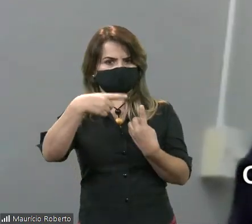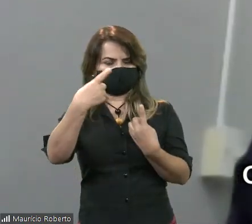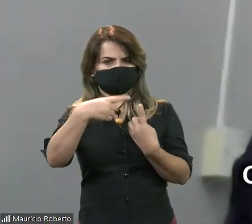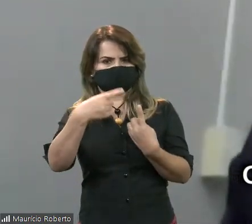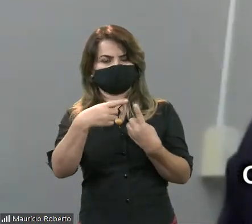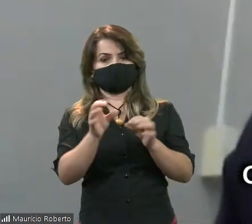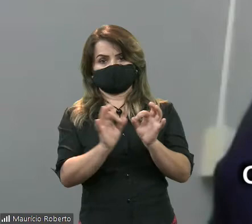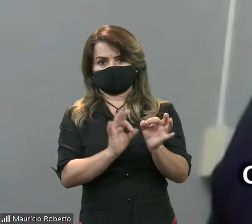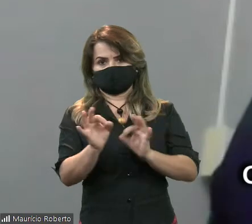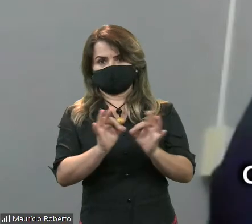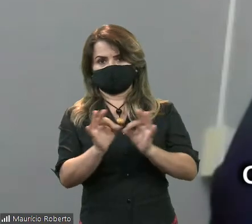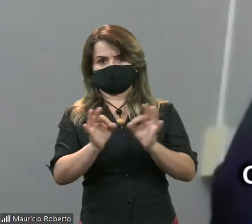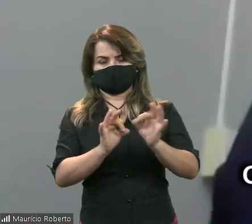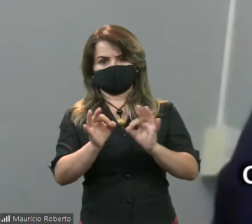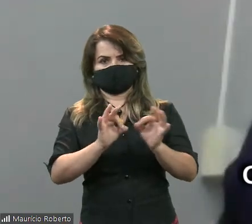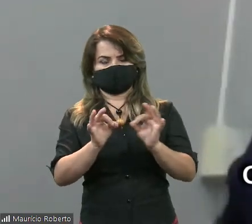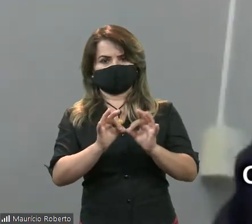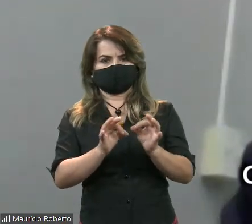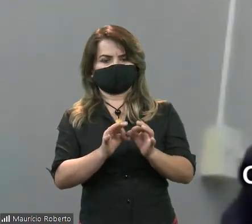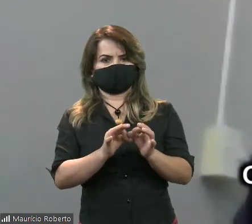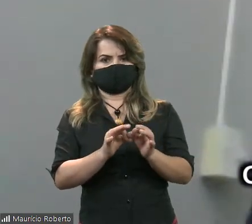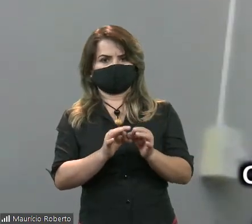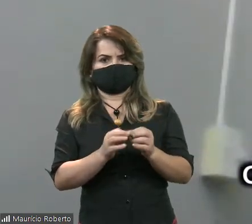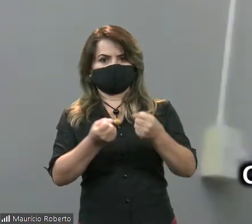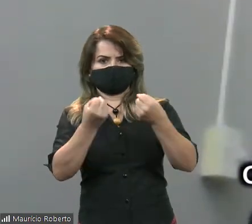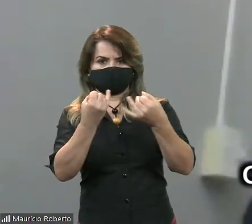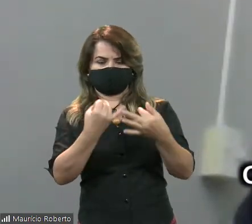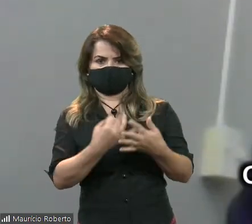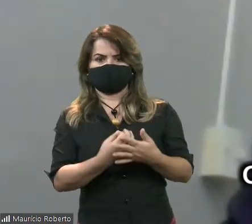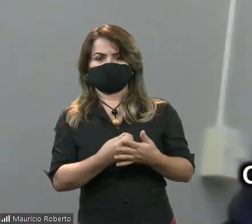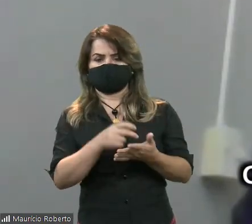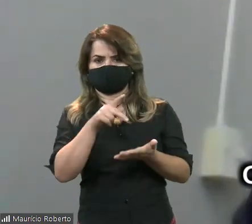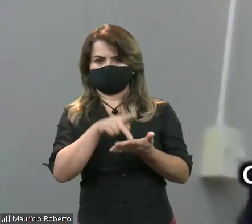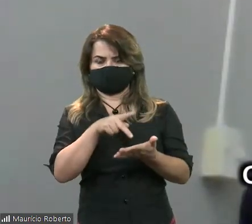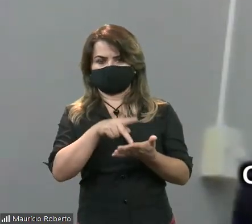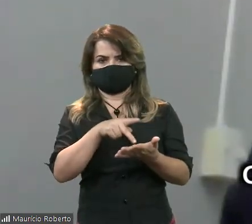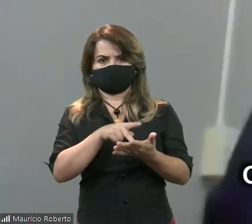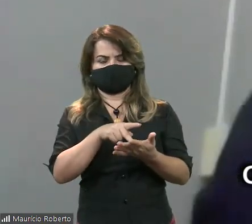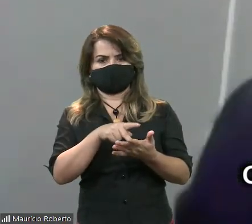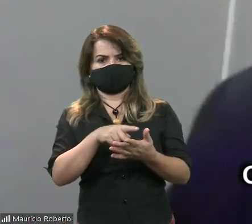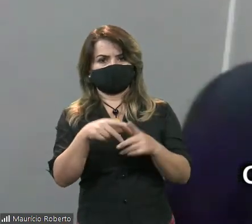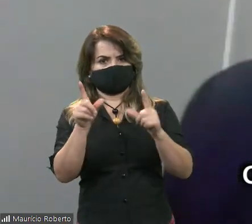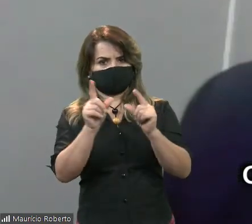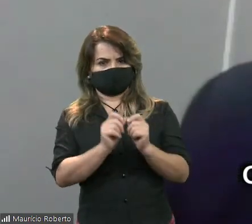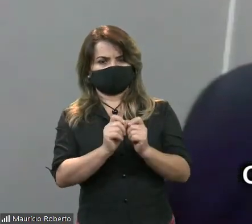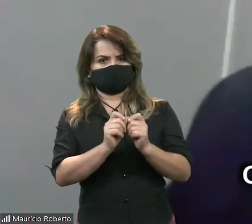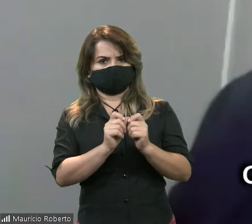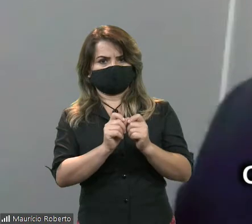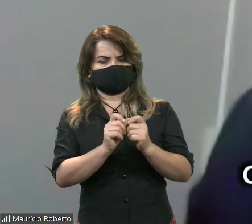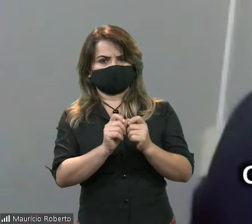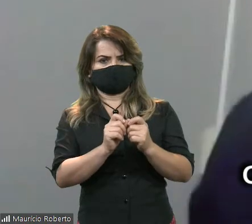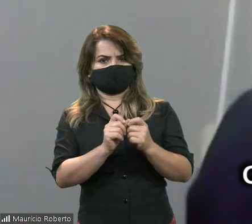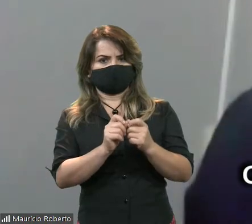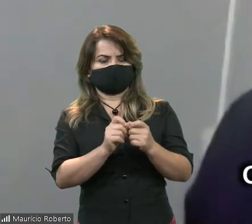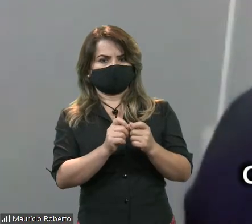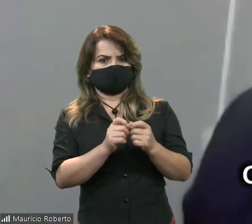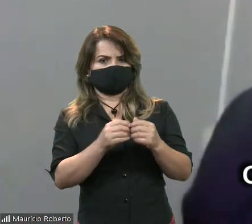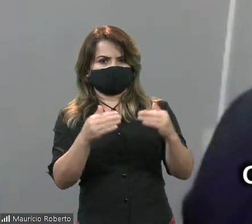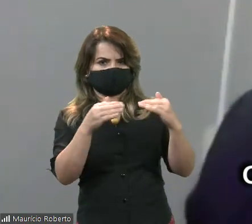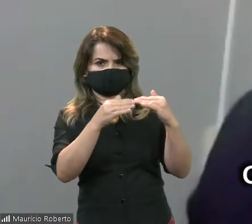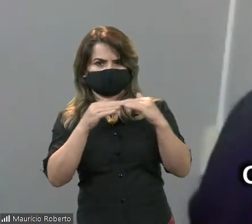projeto, na sua justificativa, no projeto original, né, ele fala em otimizar e padronizar os